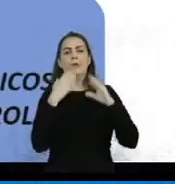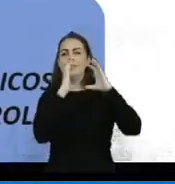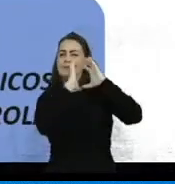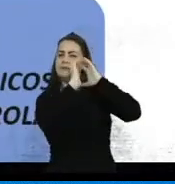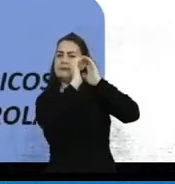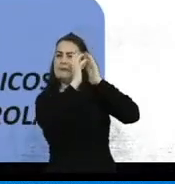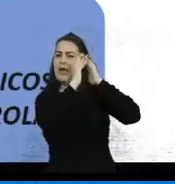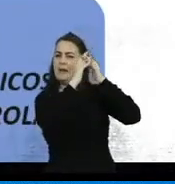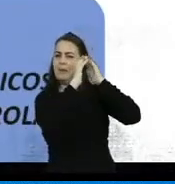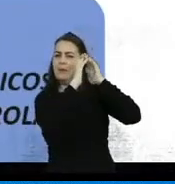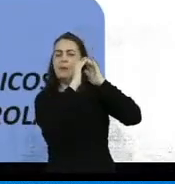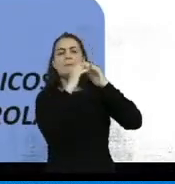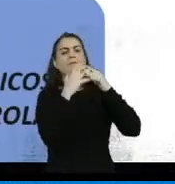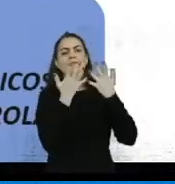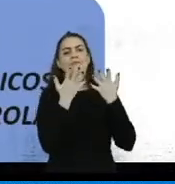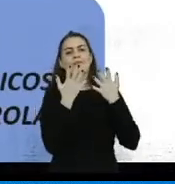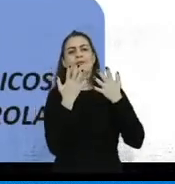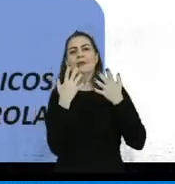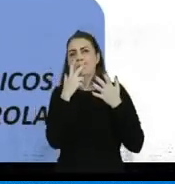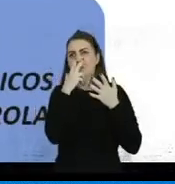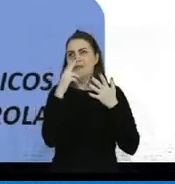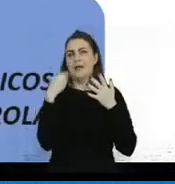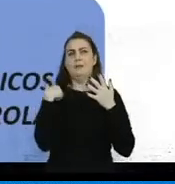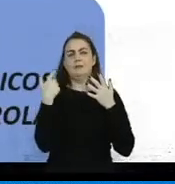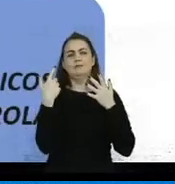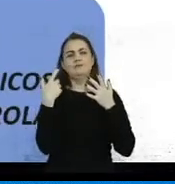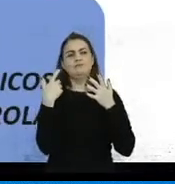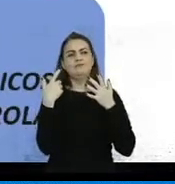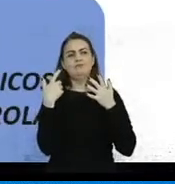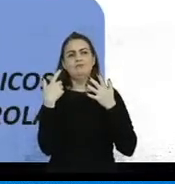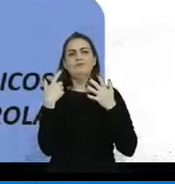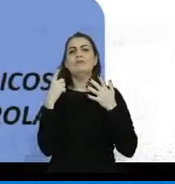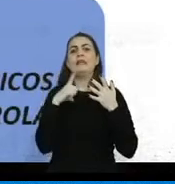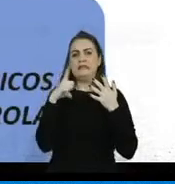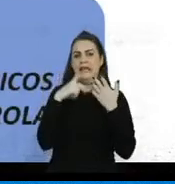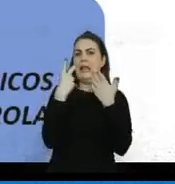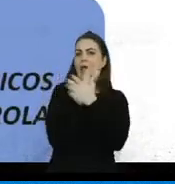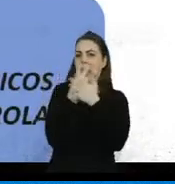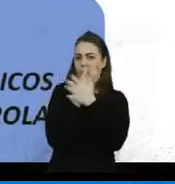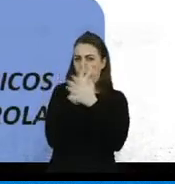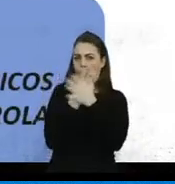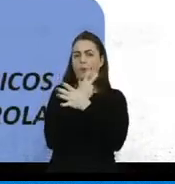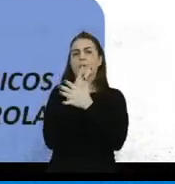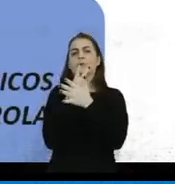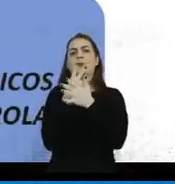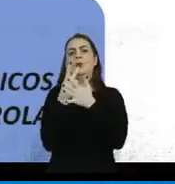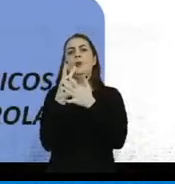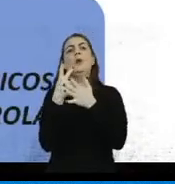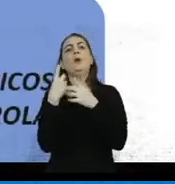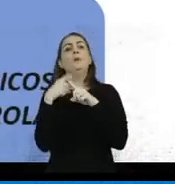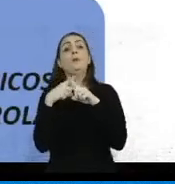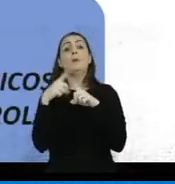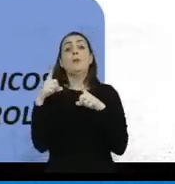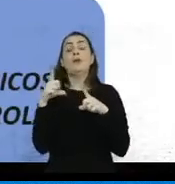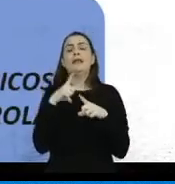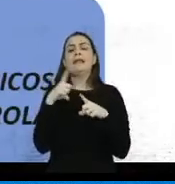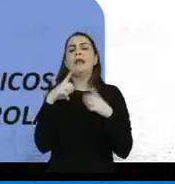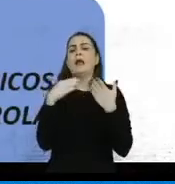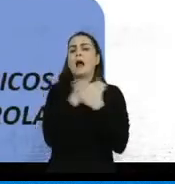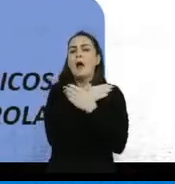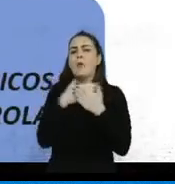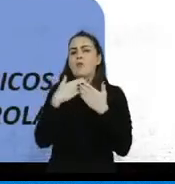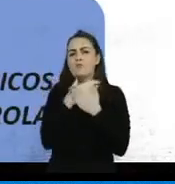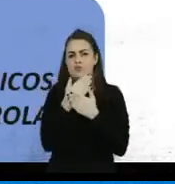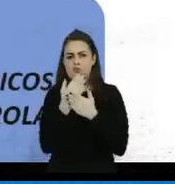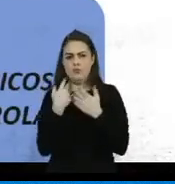Como eu falei, tem erro de comunicação. Por quê? Porque tem determinadas substâncias no seu organismo que estão faltando ou que estão